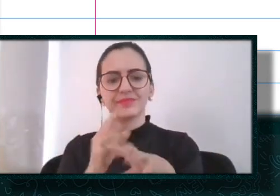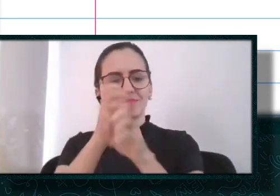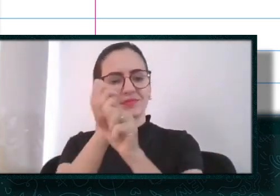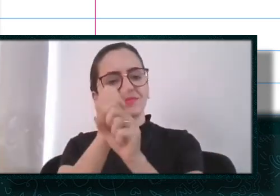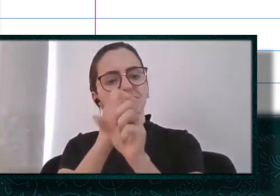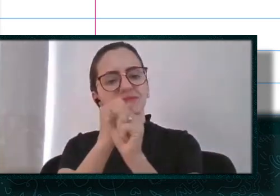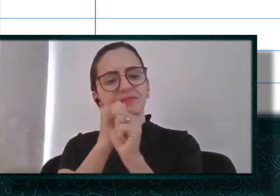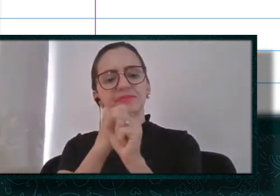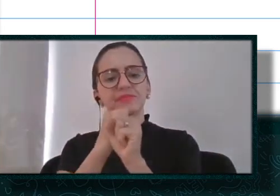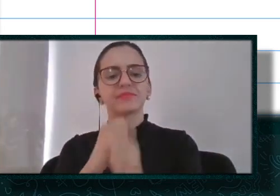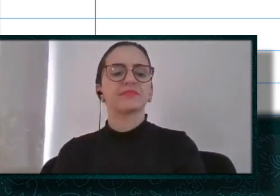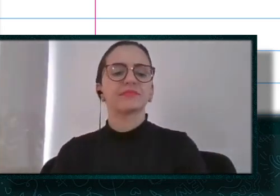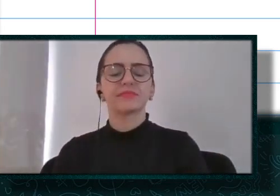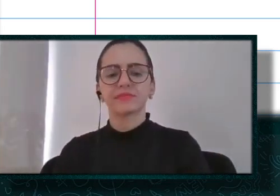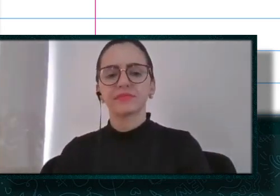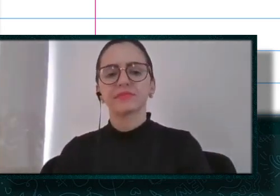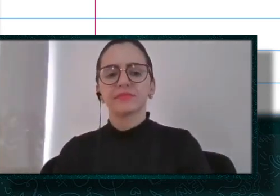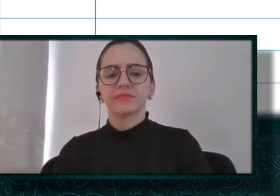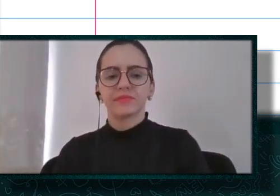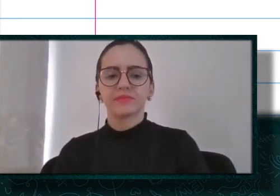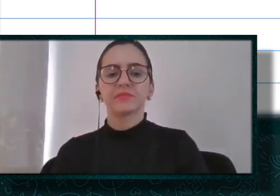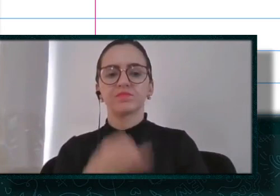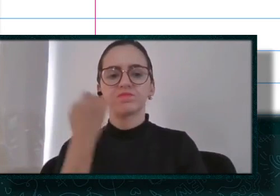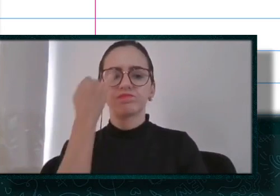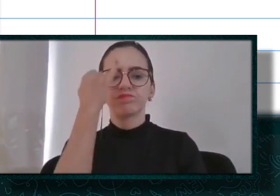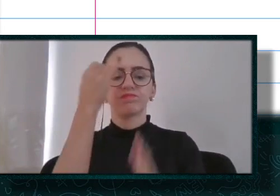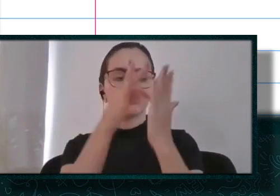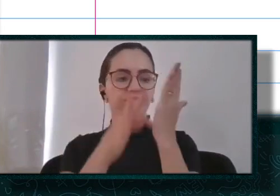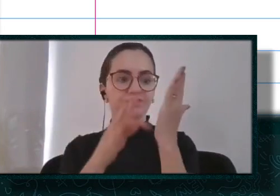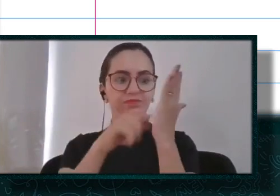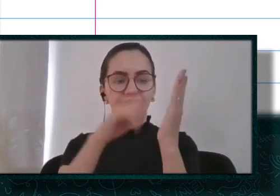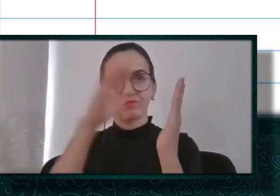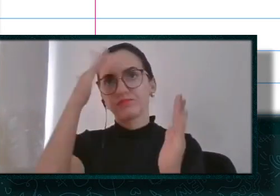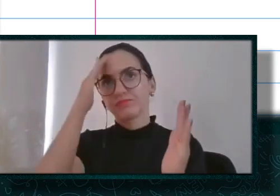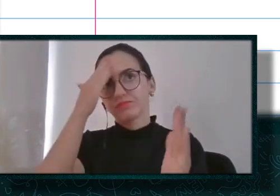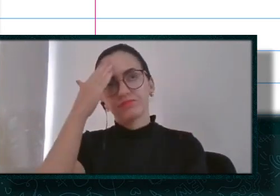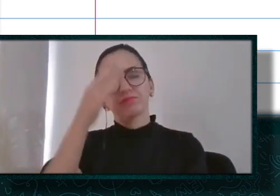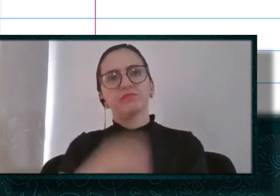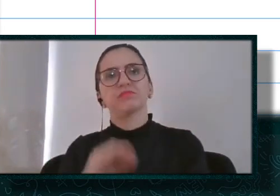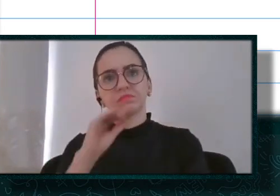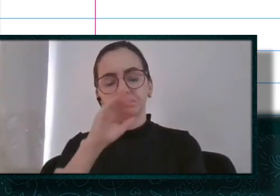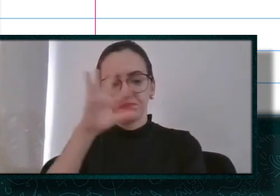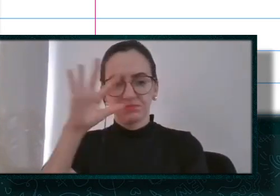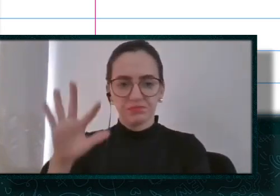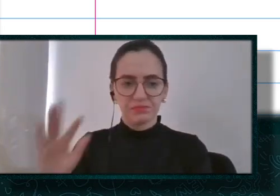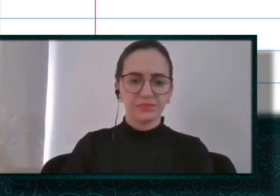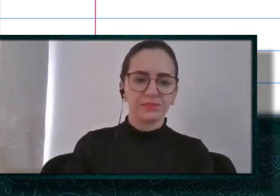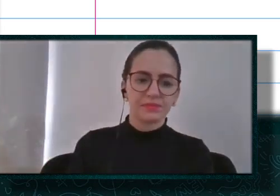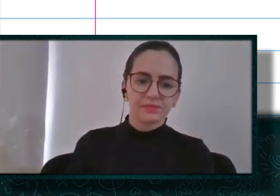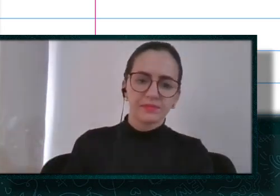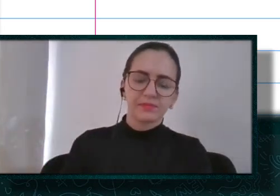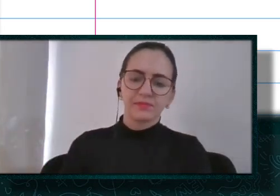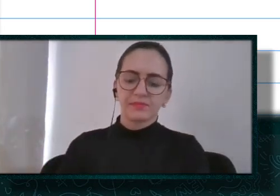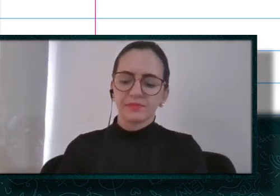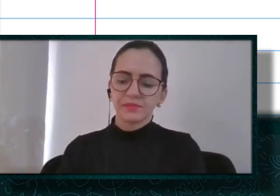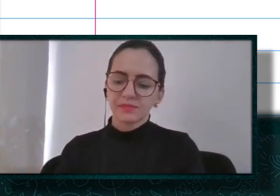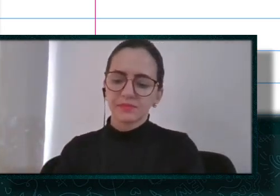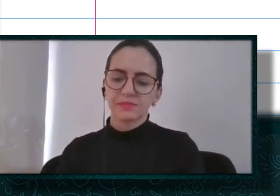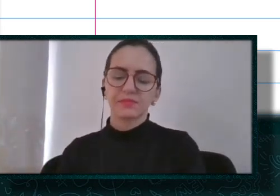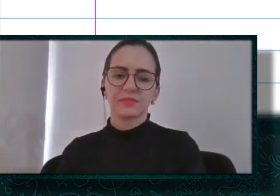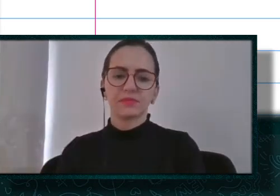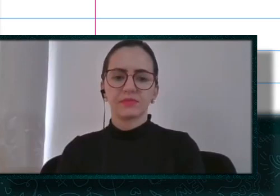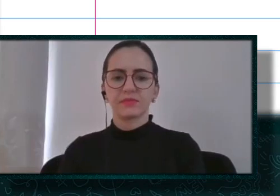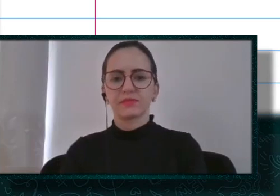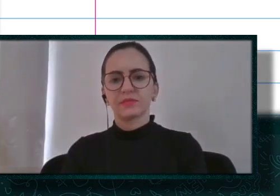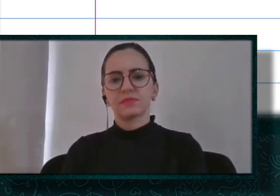o que ele queria e dessa forma fazer essa reação. Tá? É assim que a gente vai descobrindo e vai resolvendo as questões.